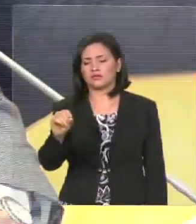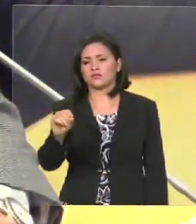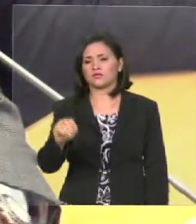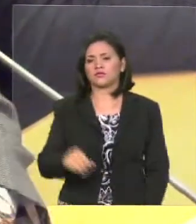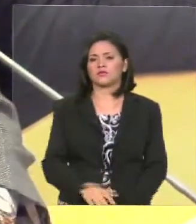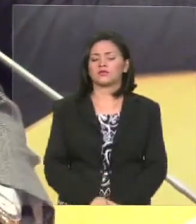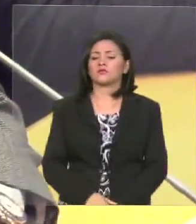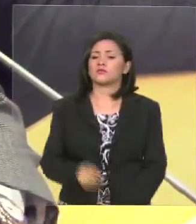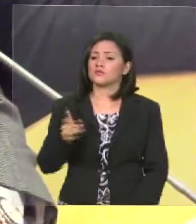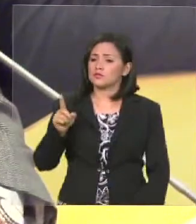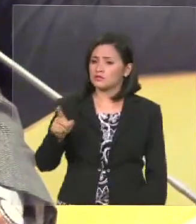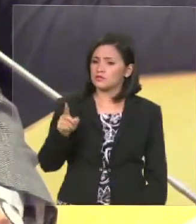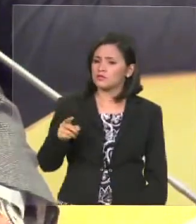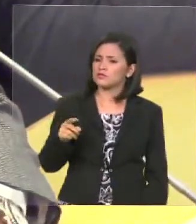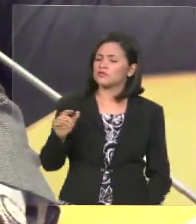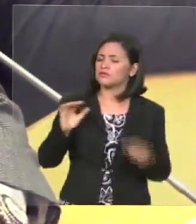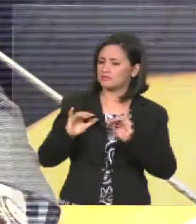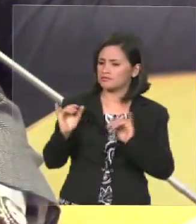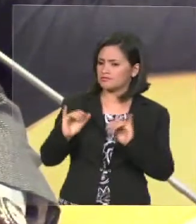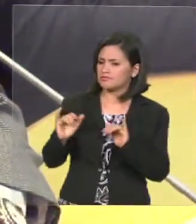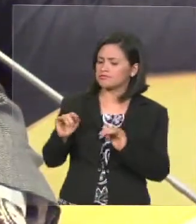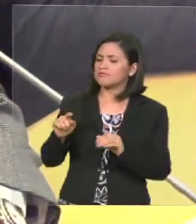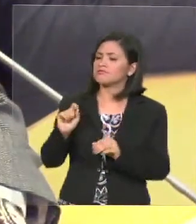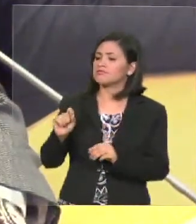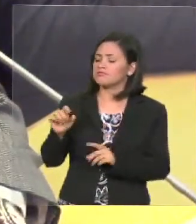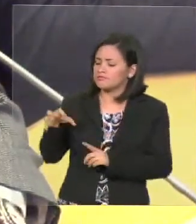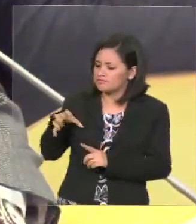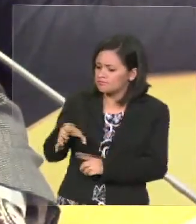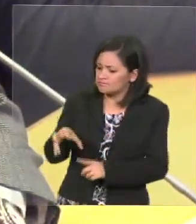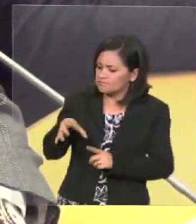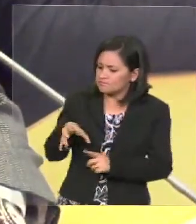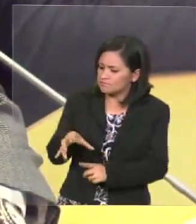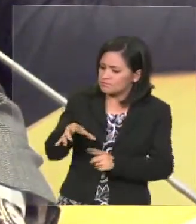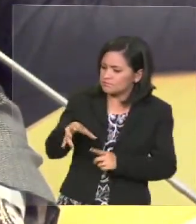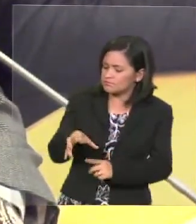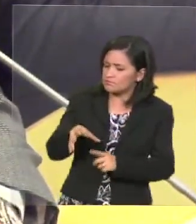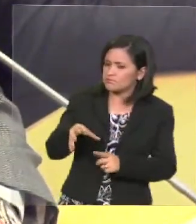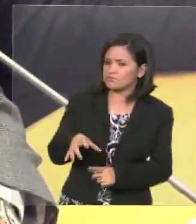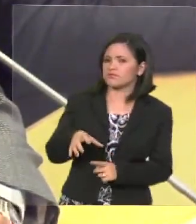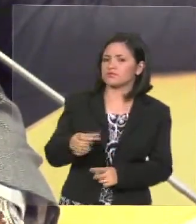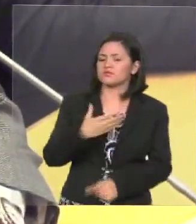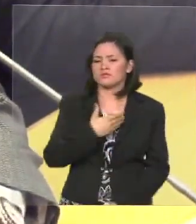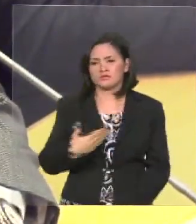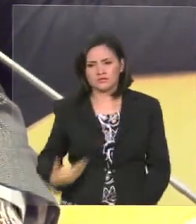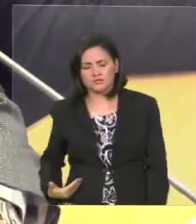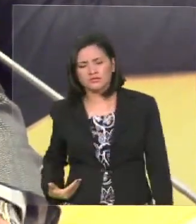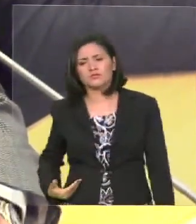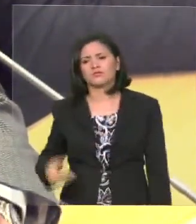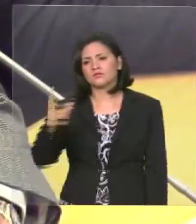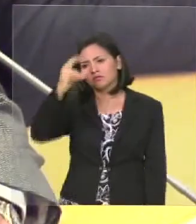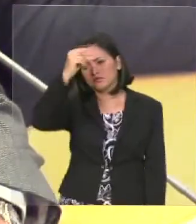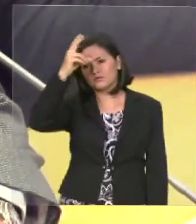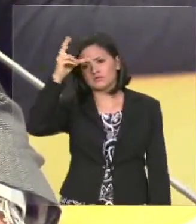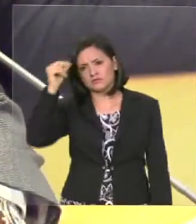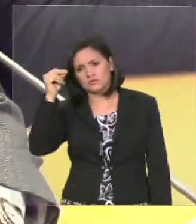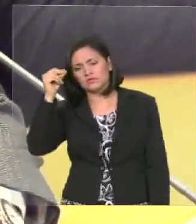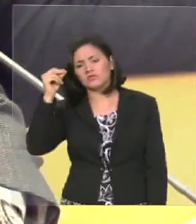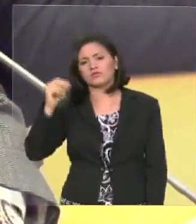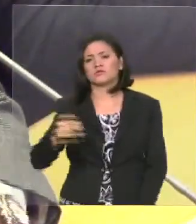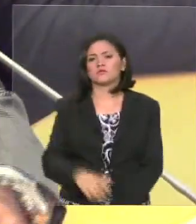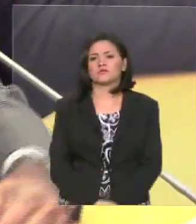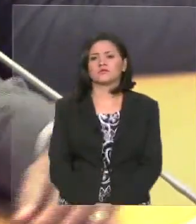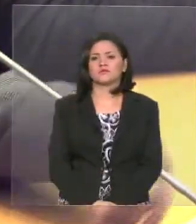Vossa Excelência foi perseguido e massacrado pelo governo, pela prefeitura, chegar ao ponto